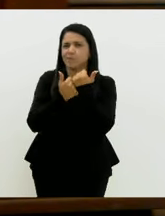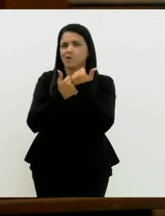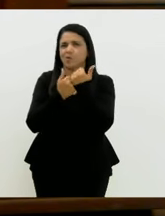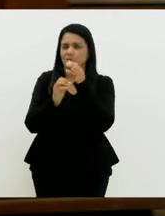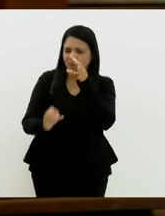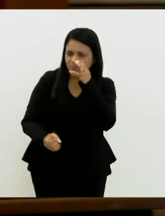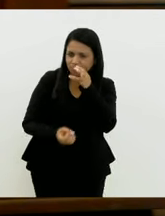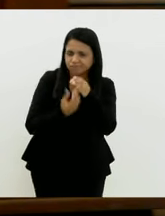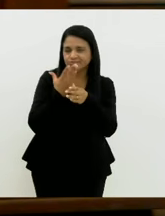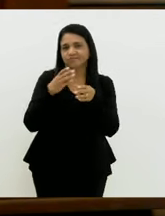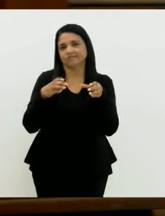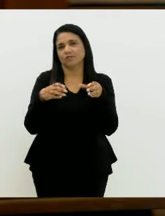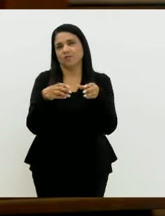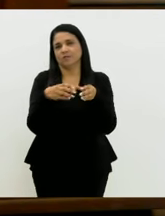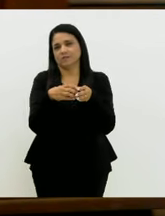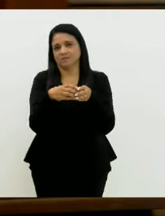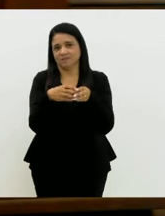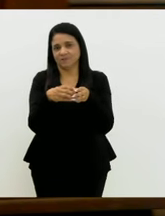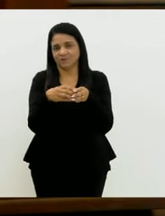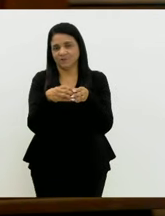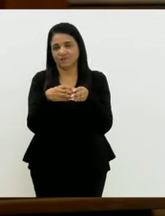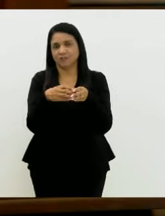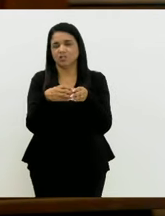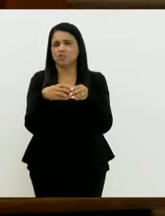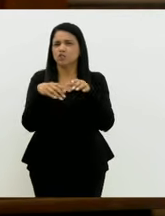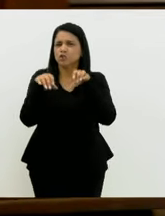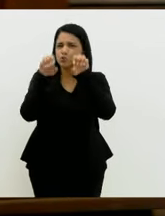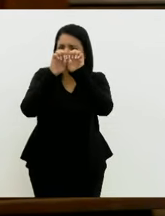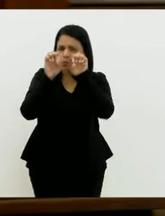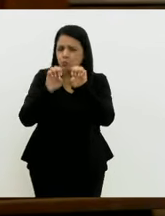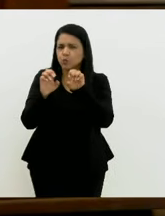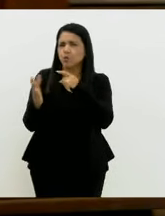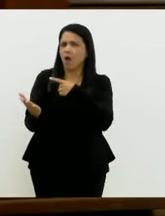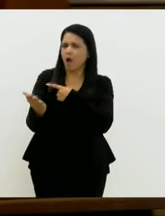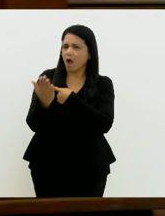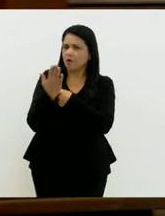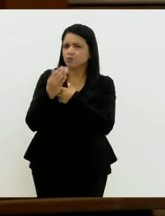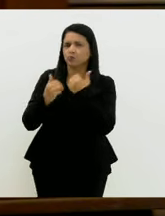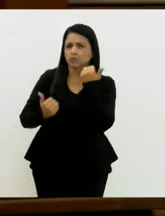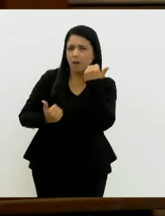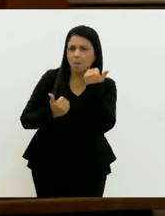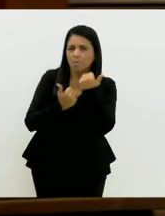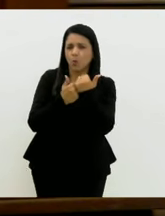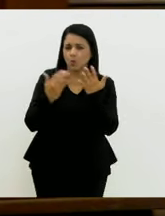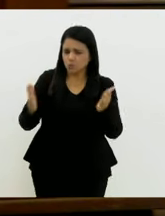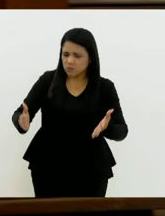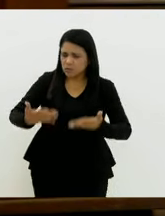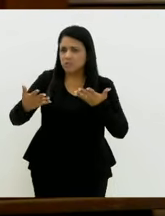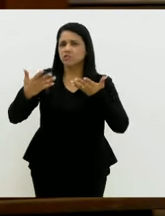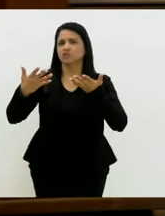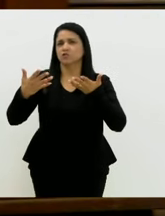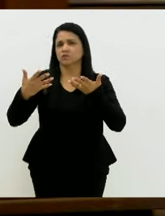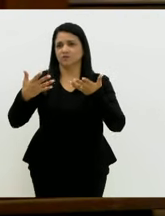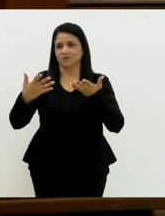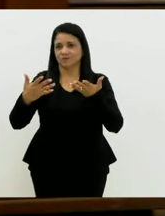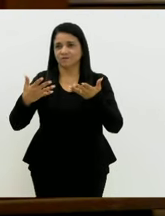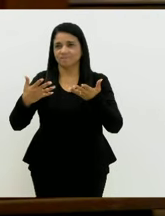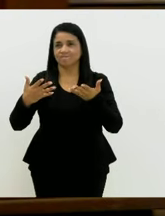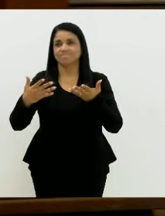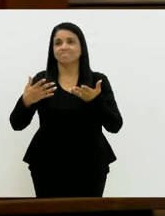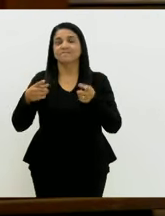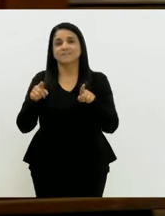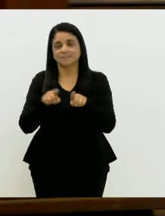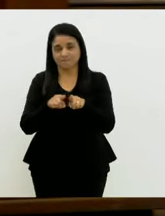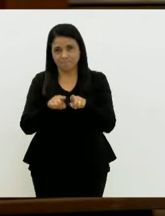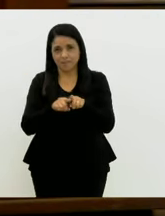comissão, deu toda a estrutura, não é? Deu incentivo, porque também vibra muito por